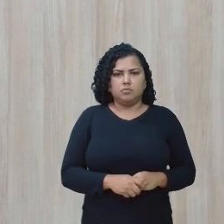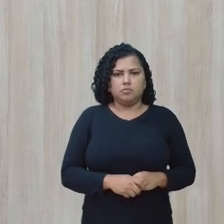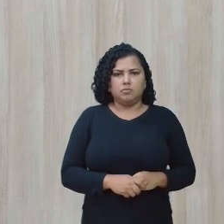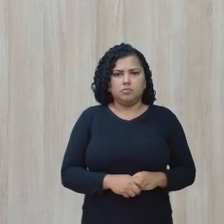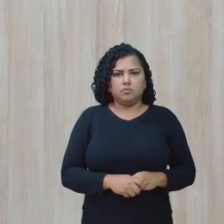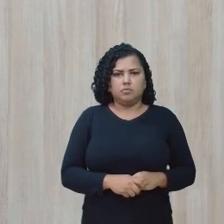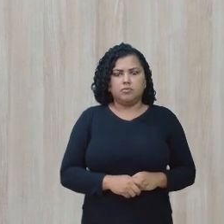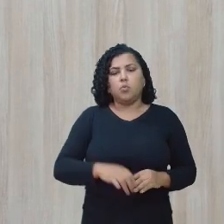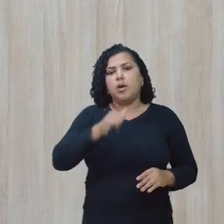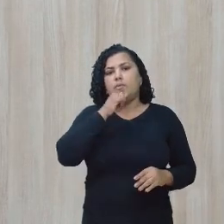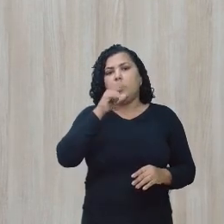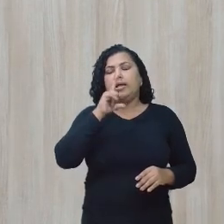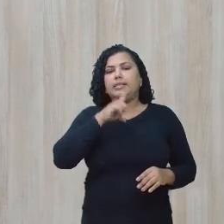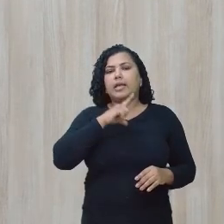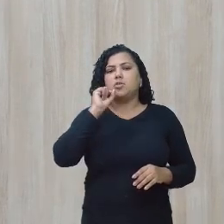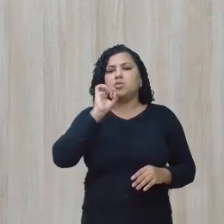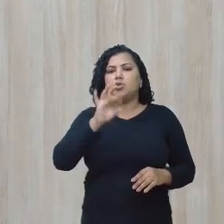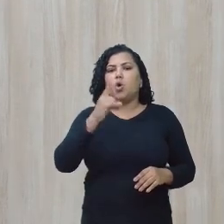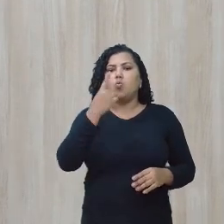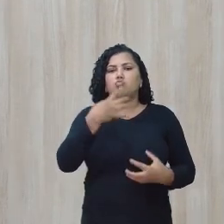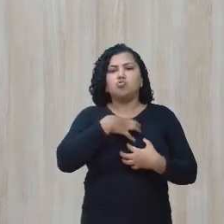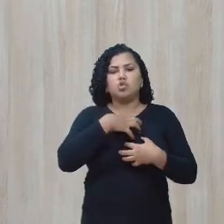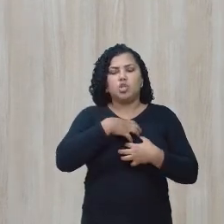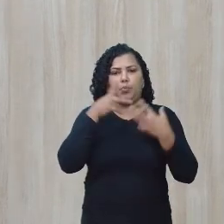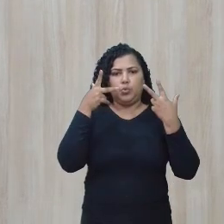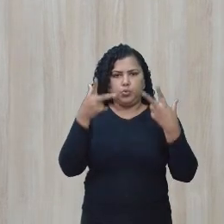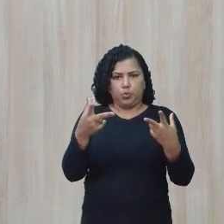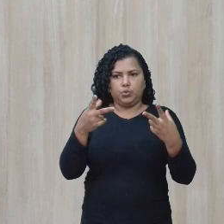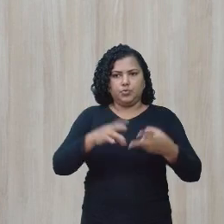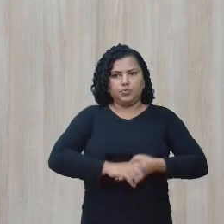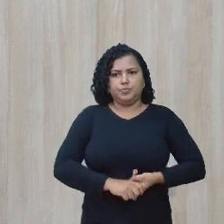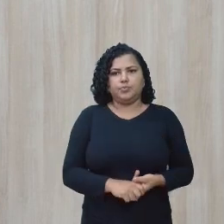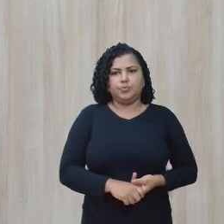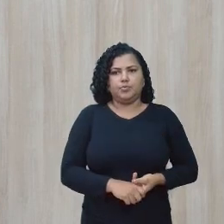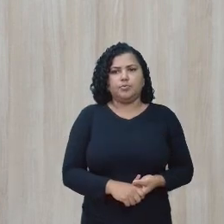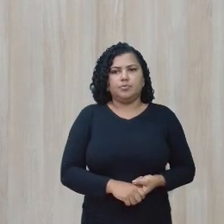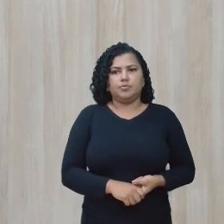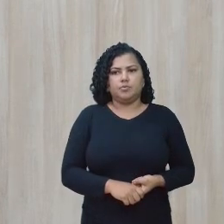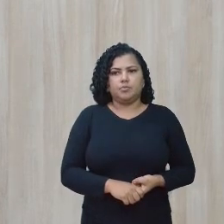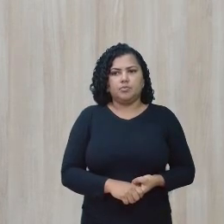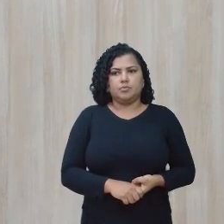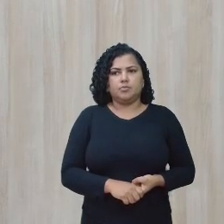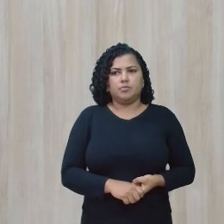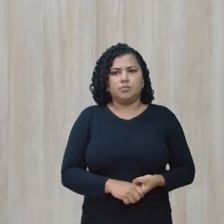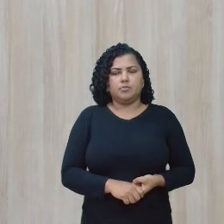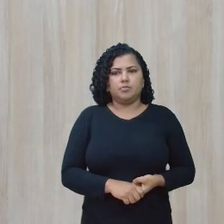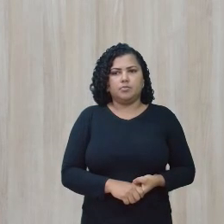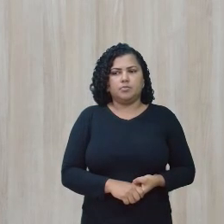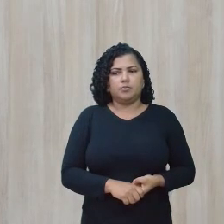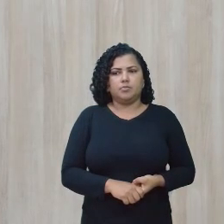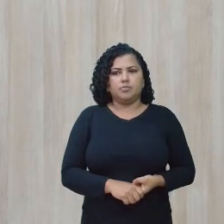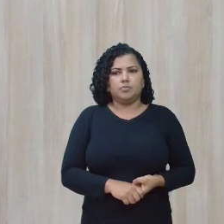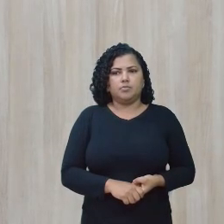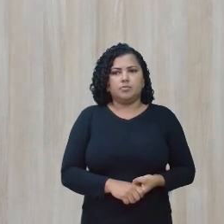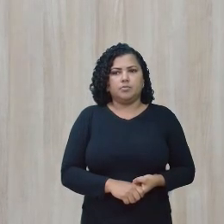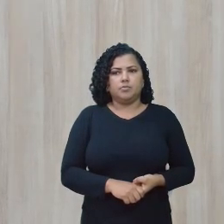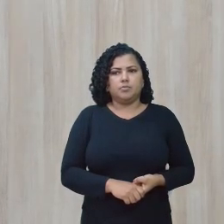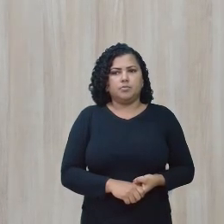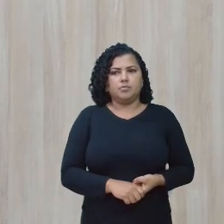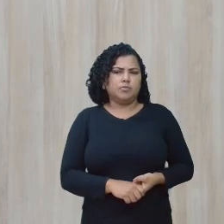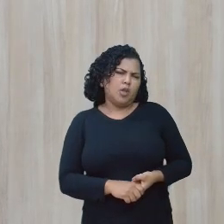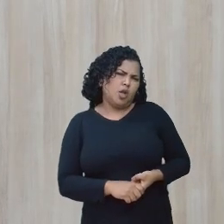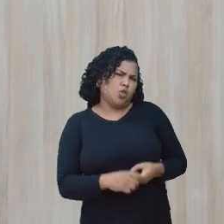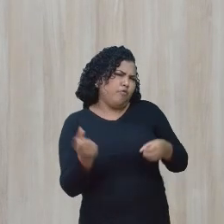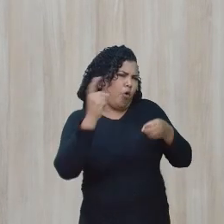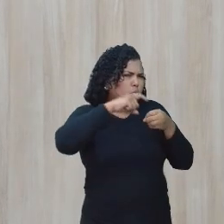tem apenas uma forma para os dois. Certo? Então, o que é que vai acontecer? Eu estou indo para frente